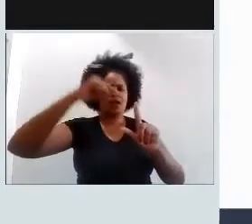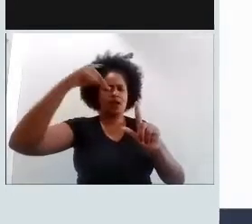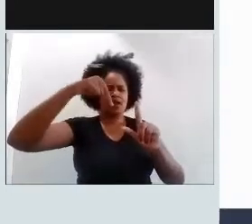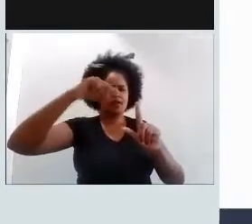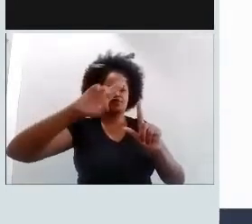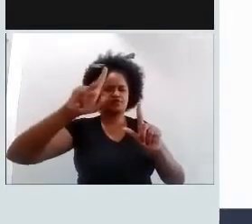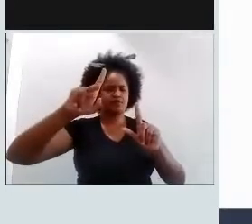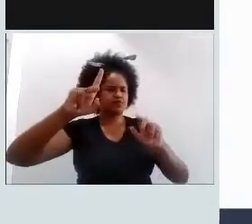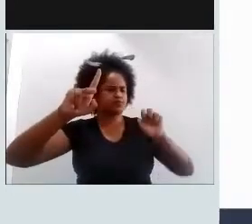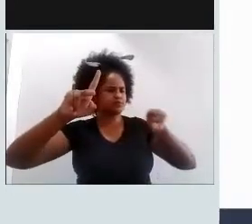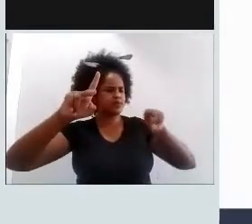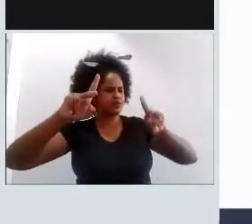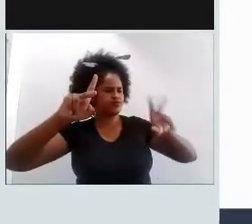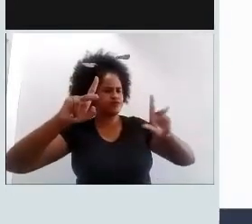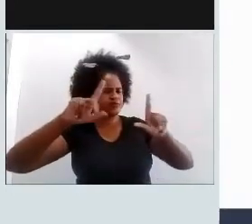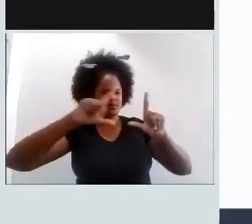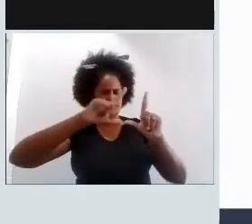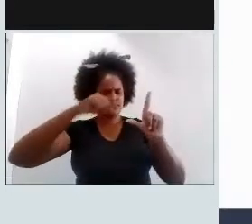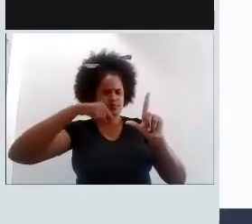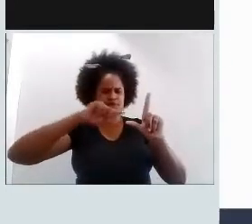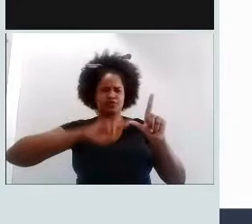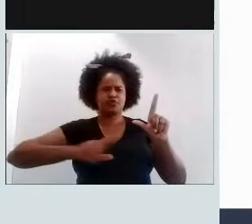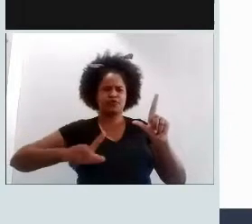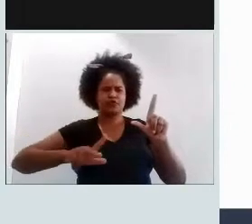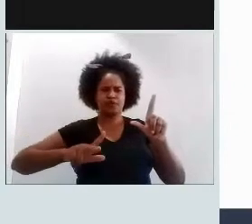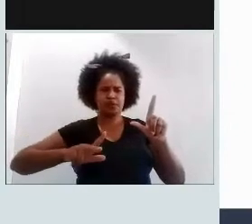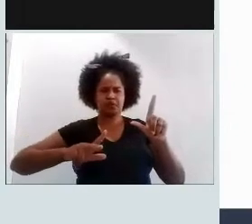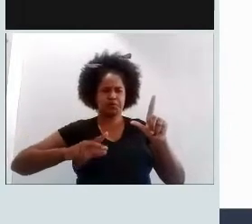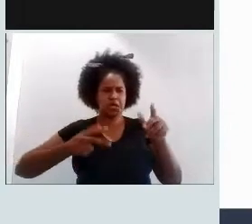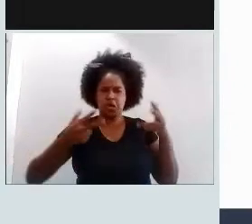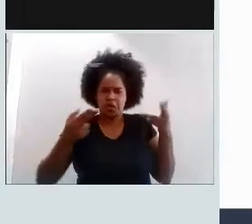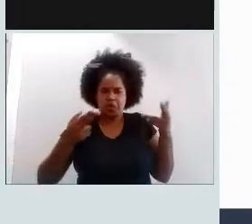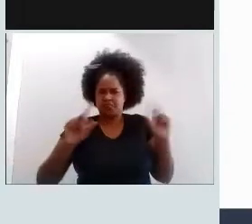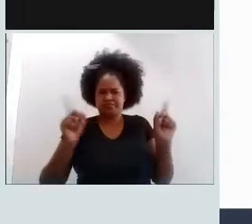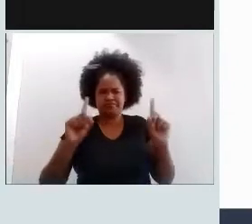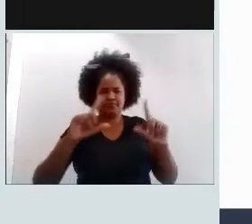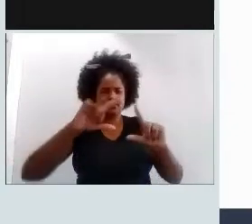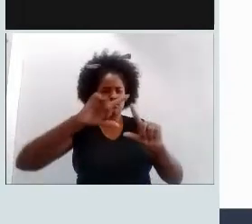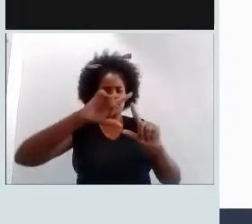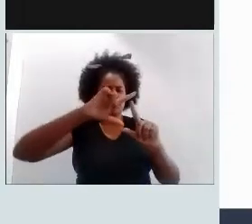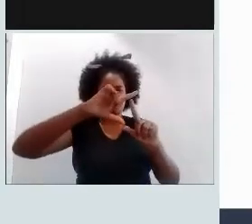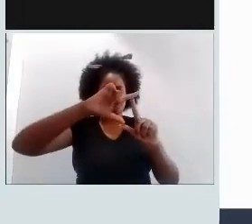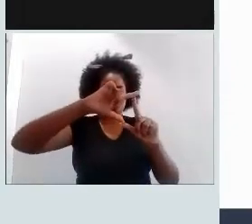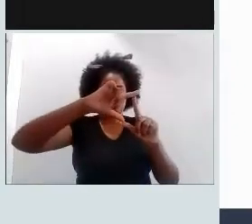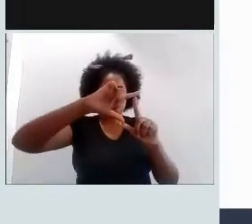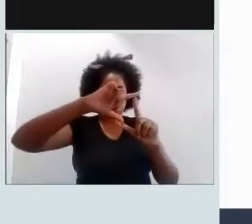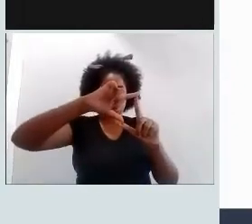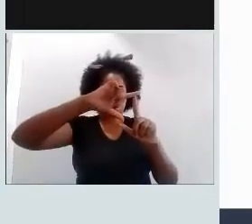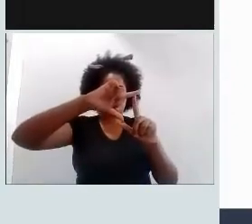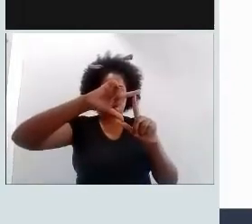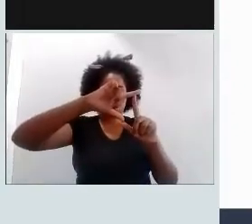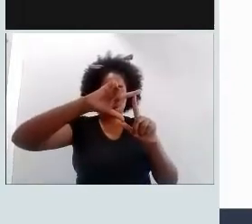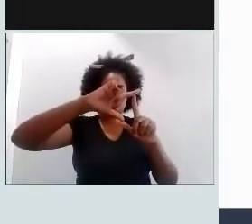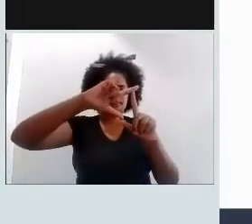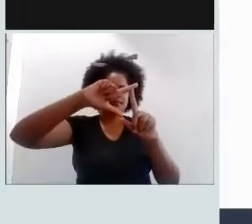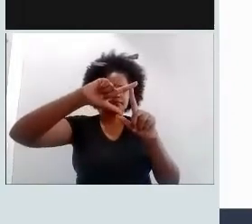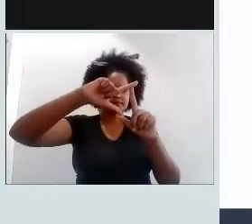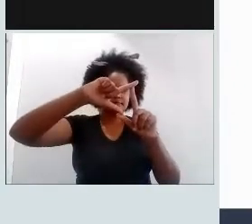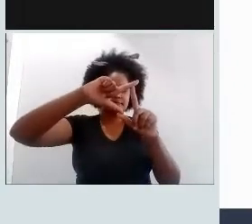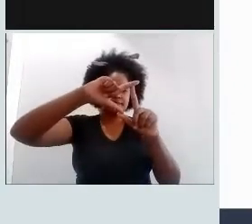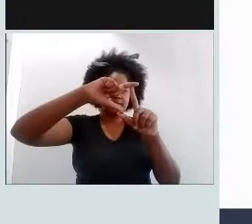lados são diferentes, e nenhum lado é igual ao outro, então os três lados são diferentes. Não é isso?